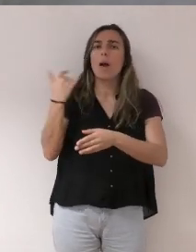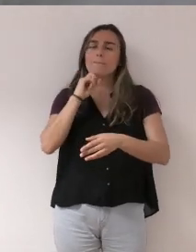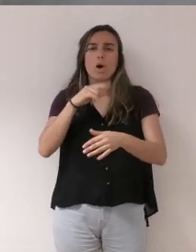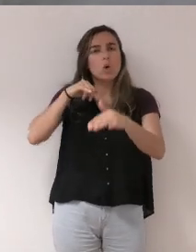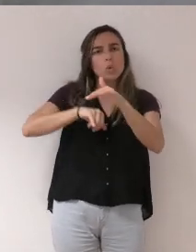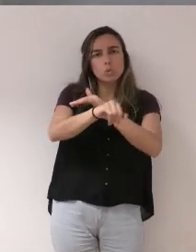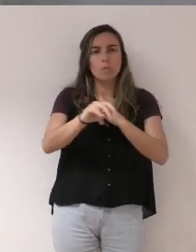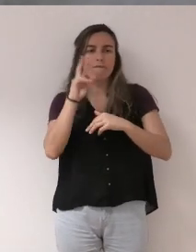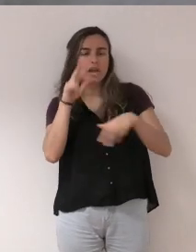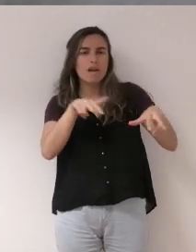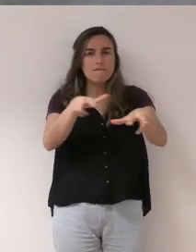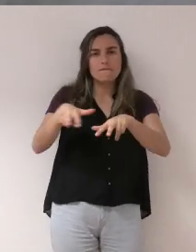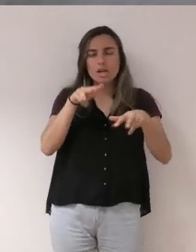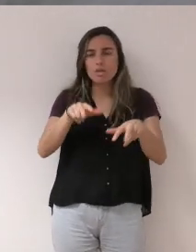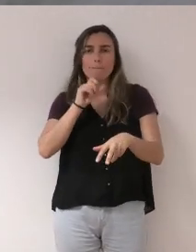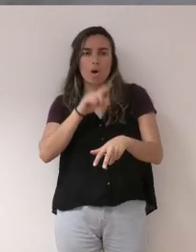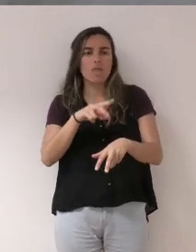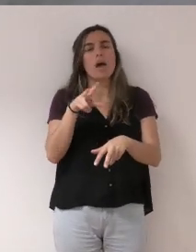todas as conversas deste ciclo.